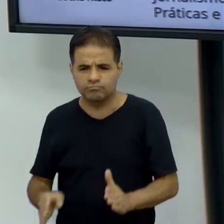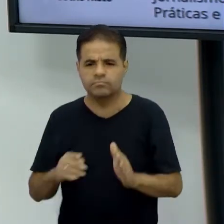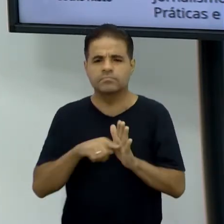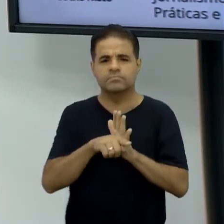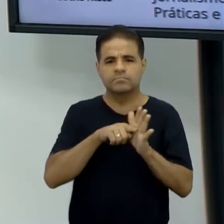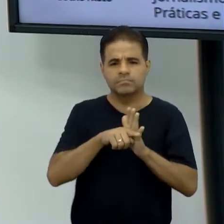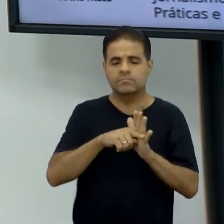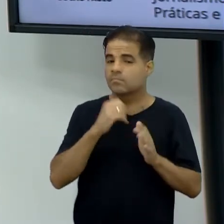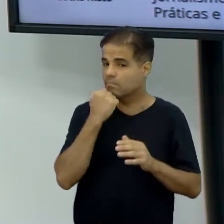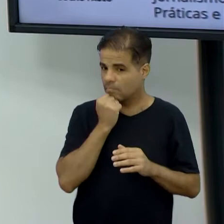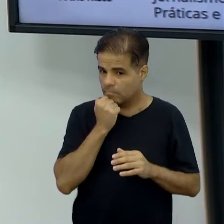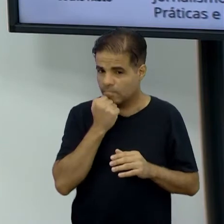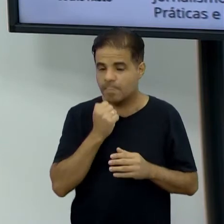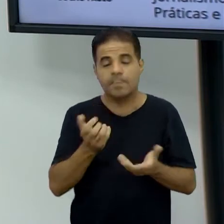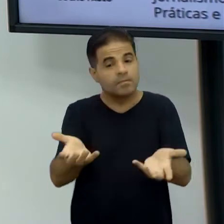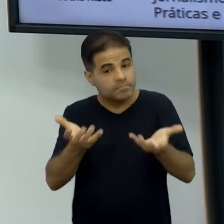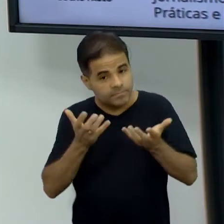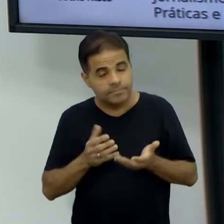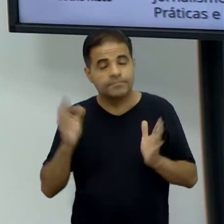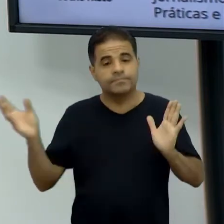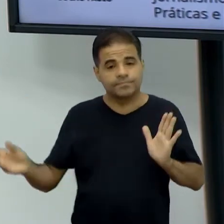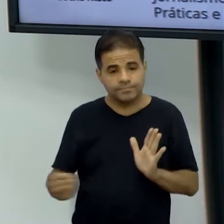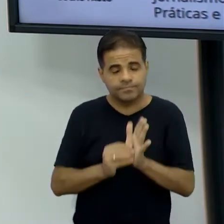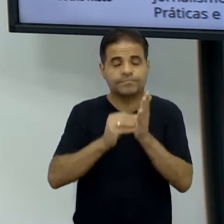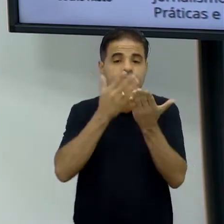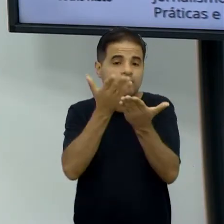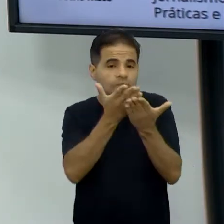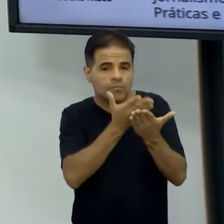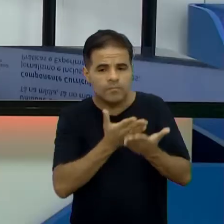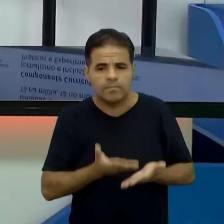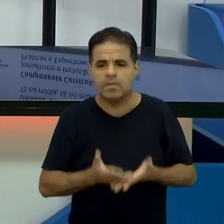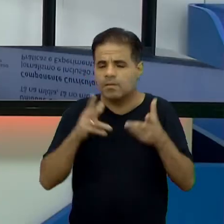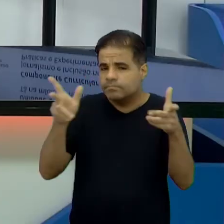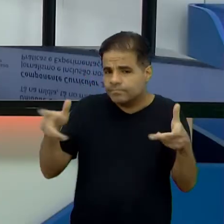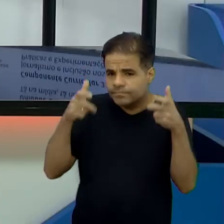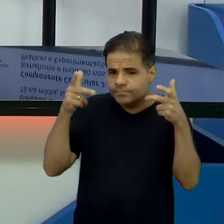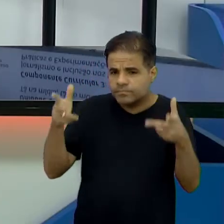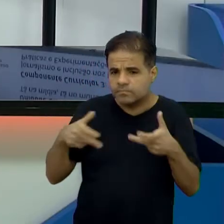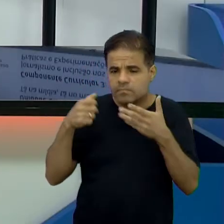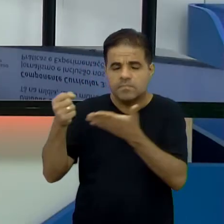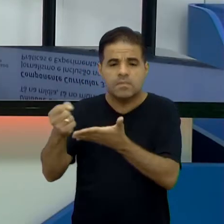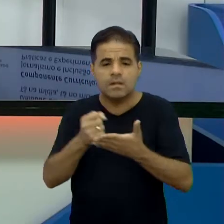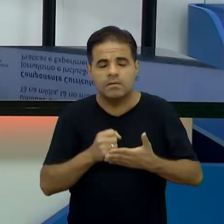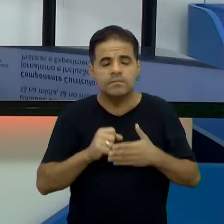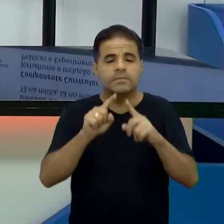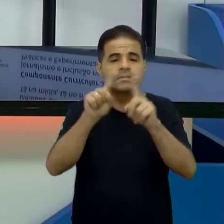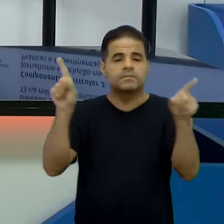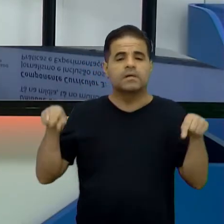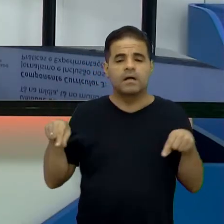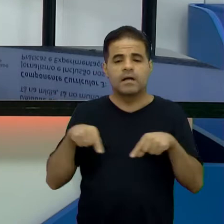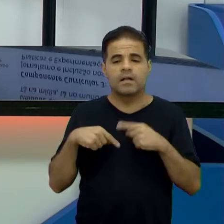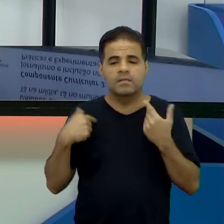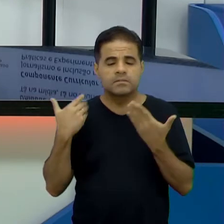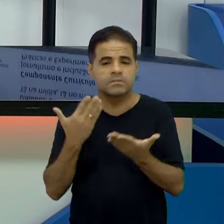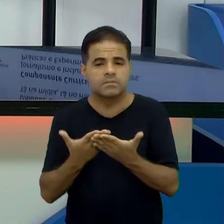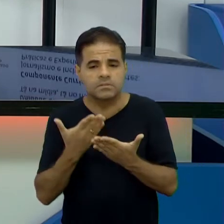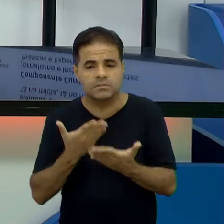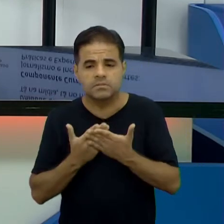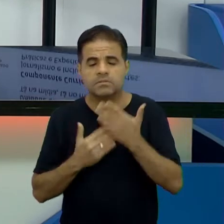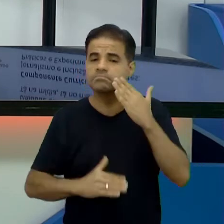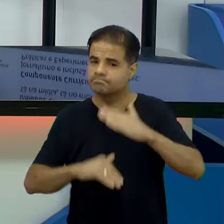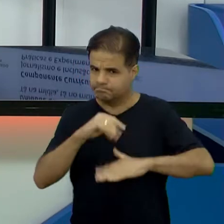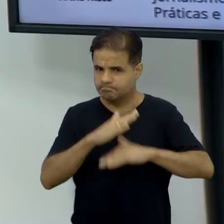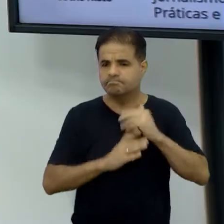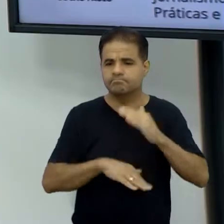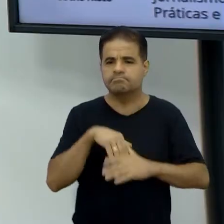investigação científica. Que legal. E é isso, os nossos estudantes investigam, a gente traz para a sala de aula e a gente pode fazer a prática